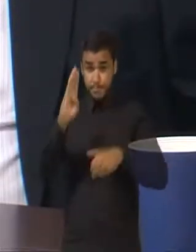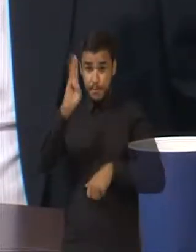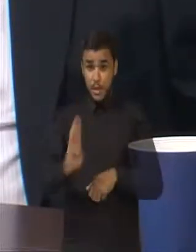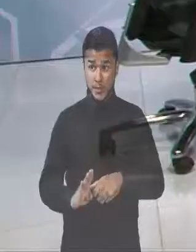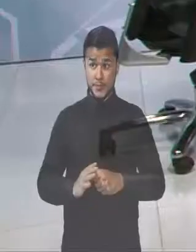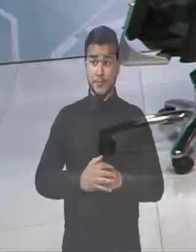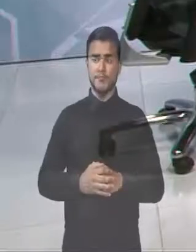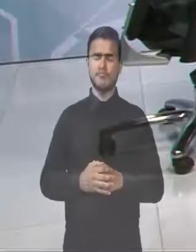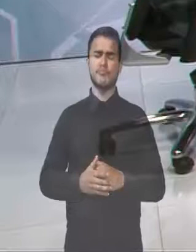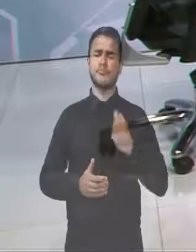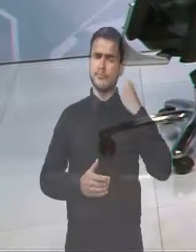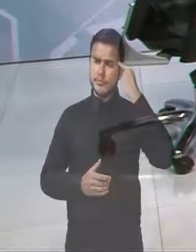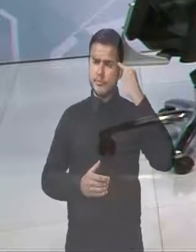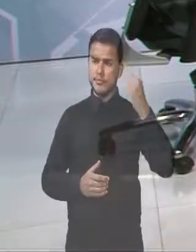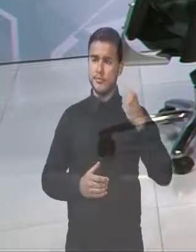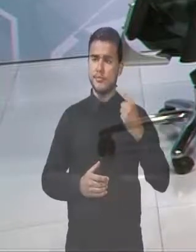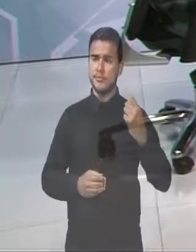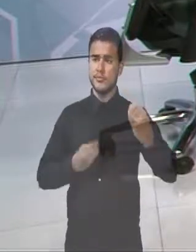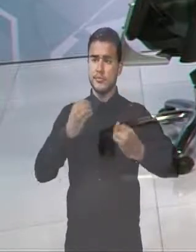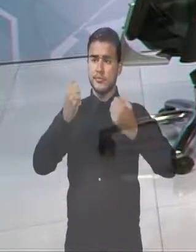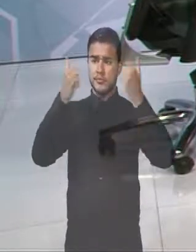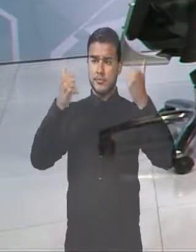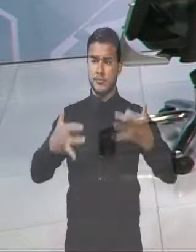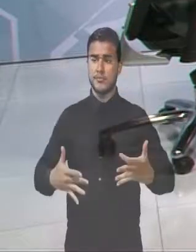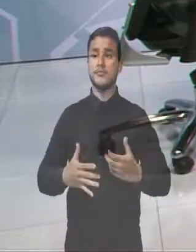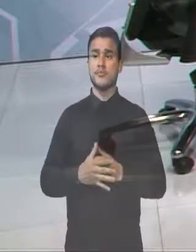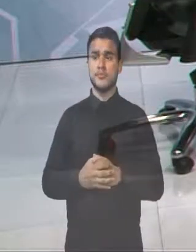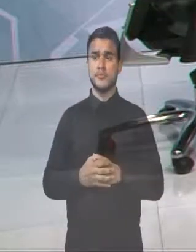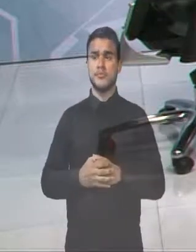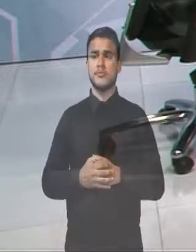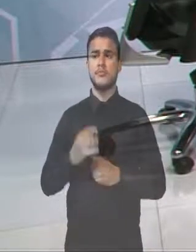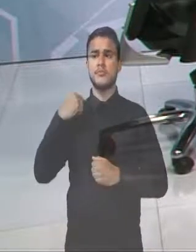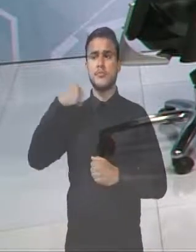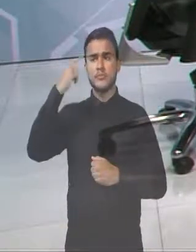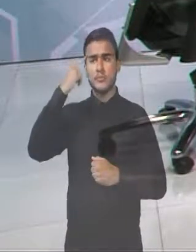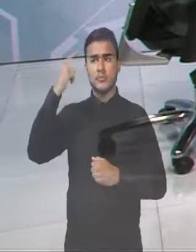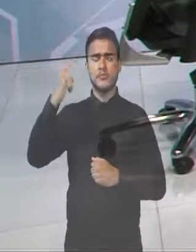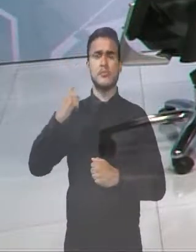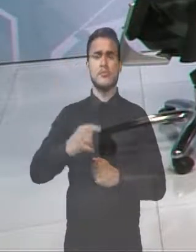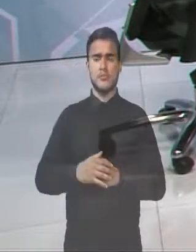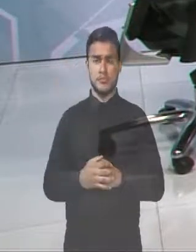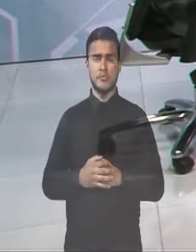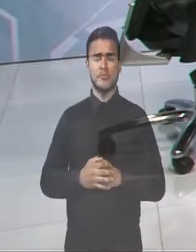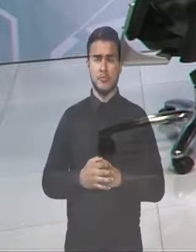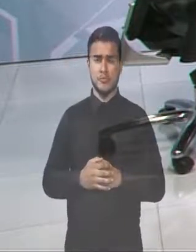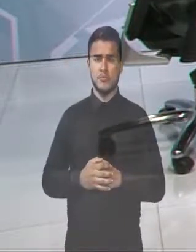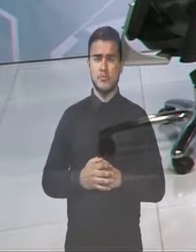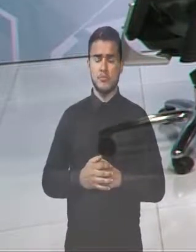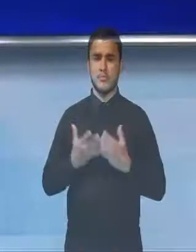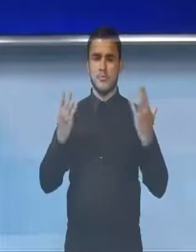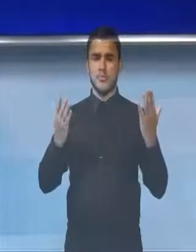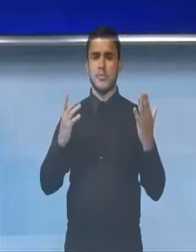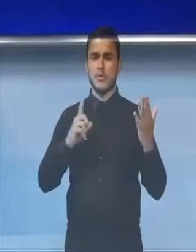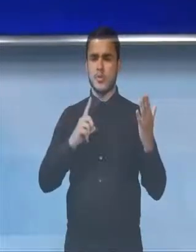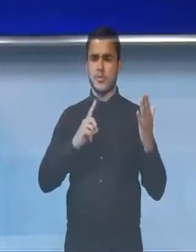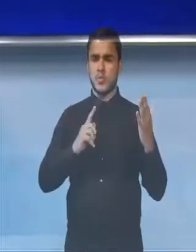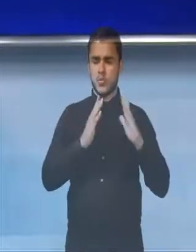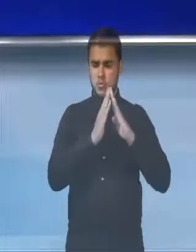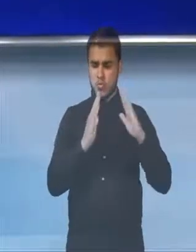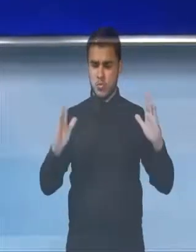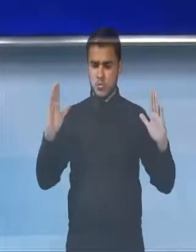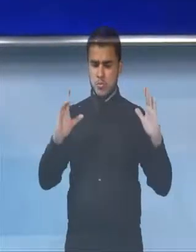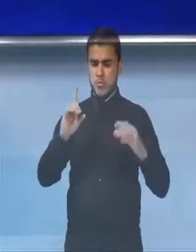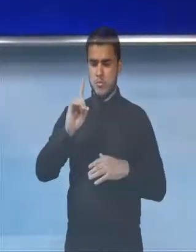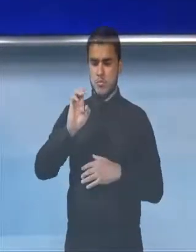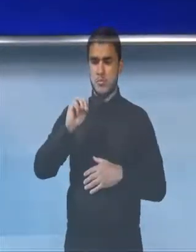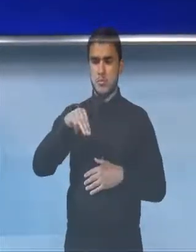Essa tentativa de desqualificação de um regime como esse, que no dizer de Hobbes é o pior de todos os regimes, exceto todos os outros,